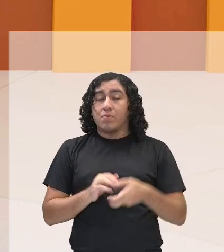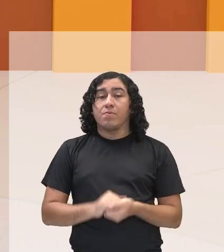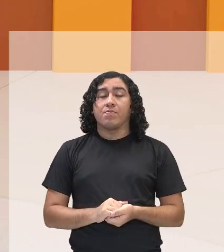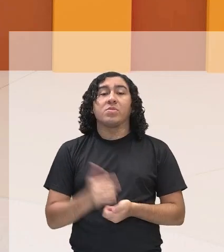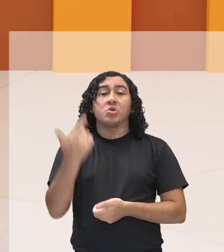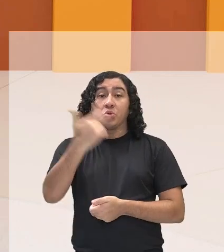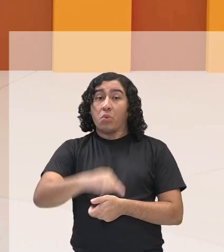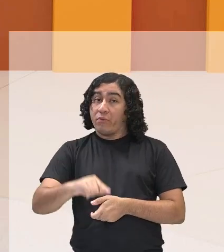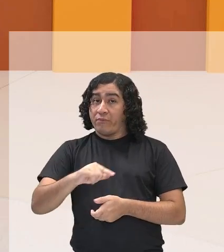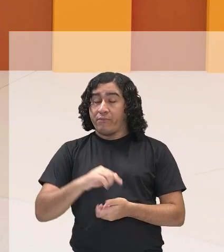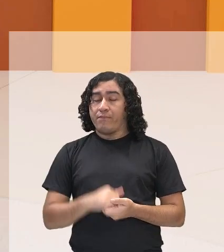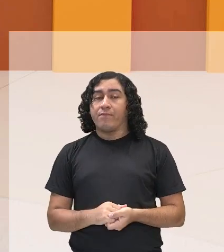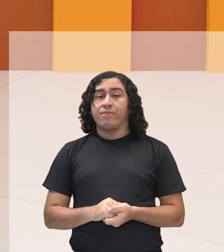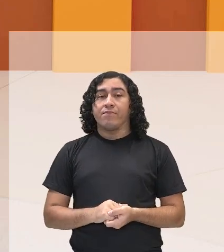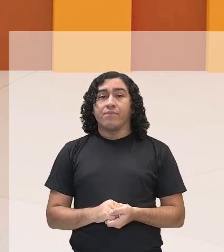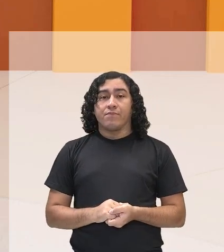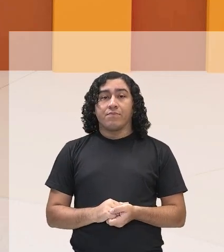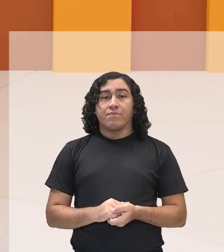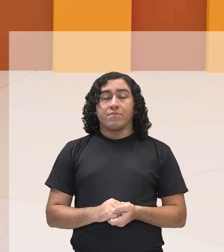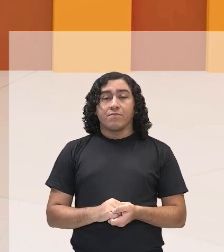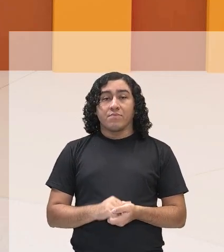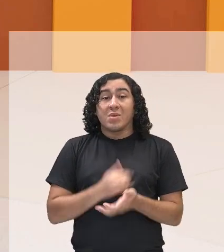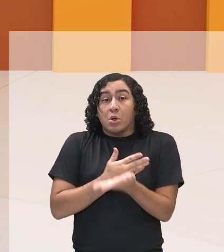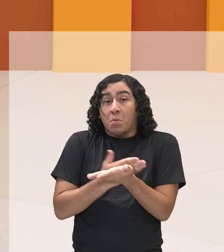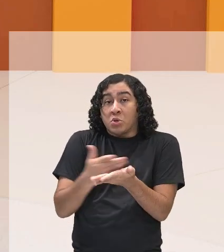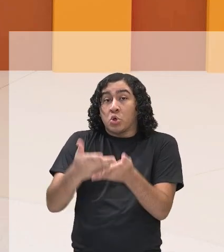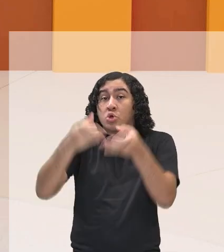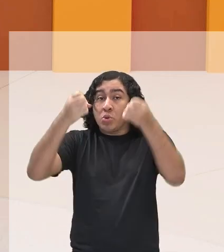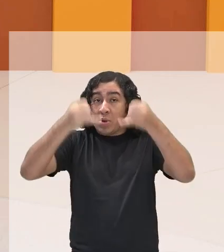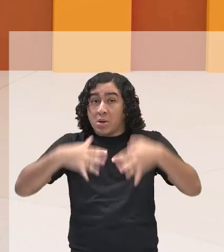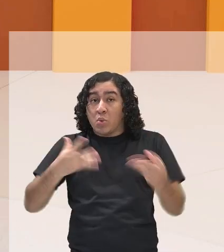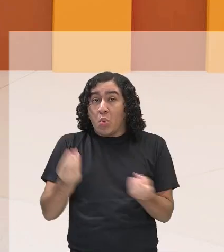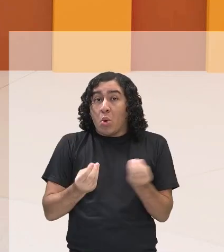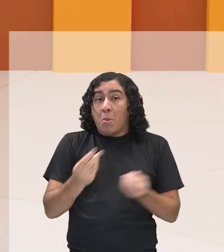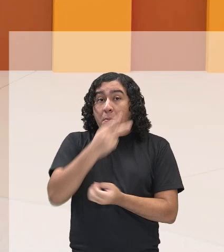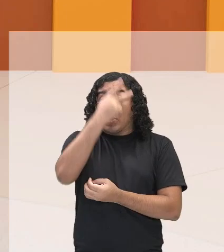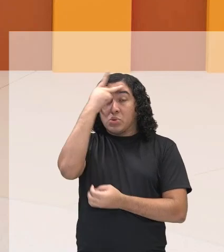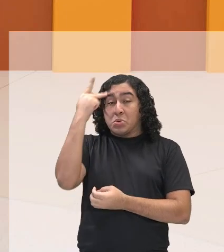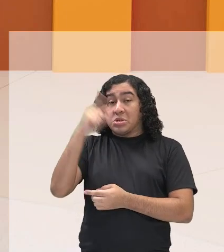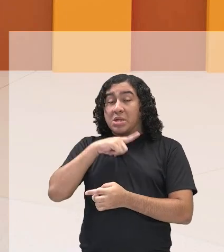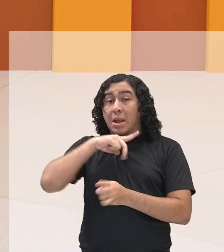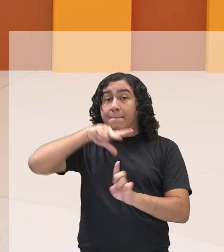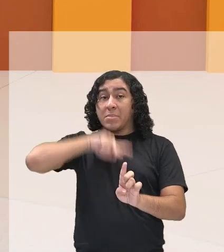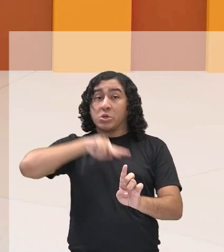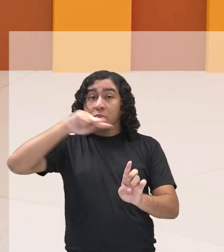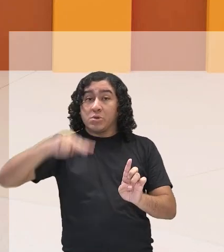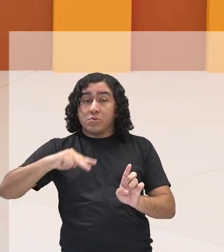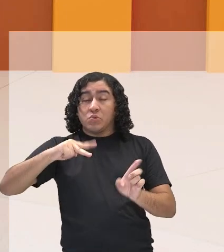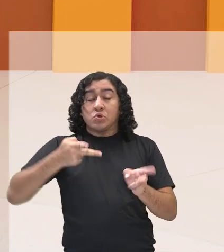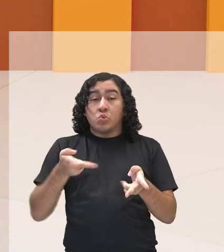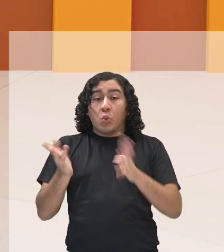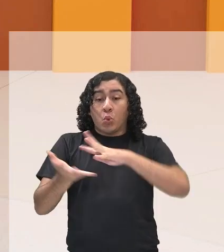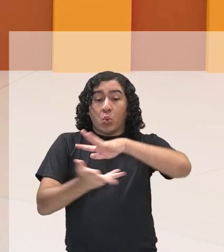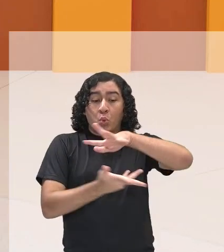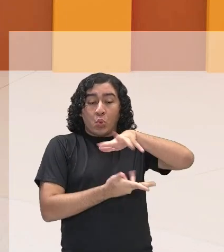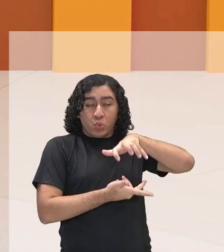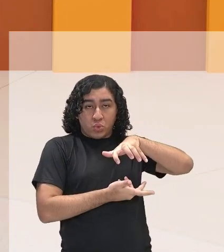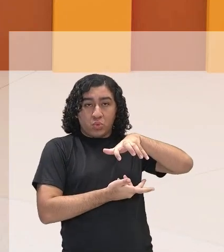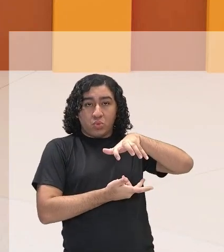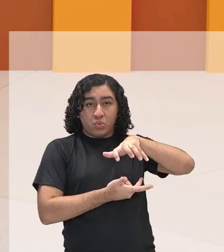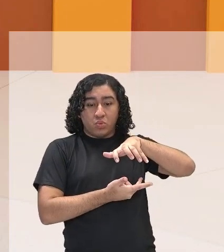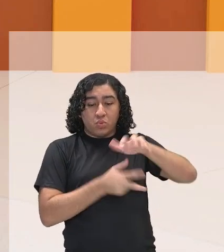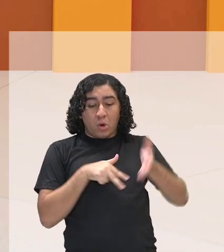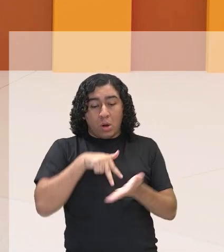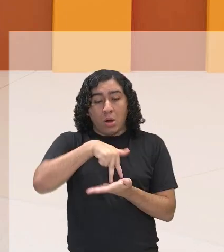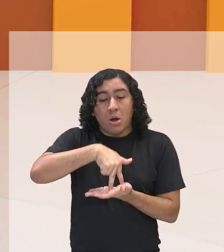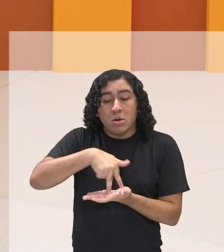vez, ó, começou falando de subjetividade, a maneira como eu vejo, como eu percebo o mundo, né? Então,